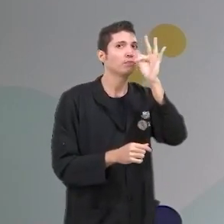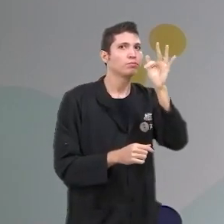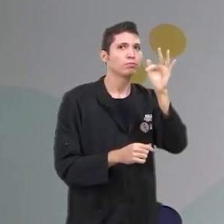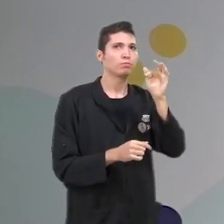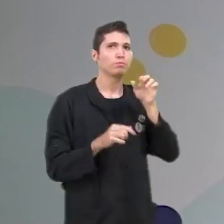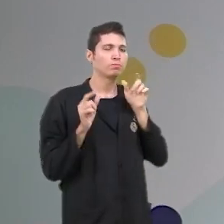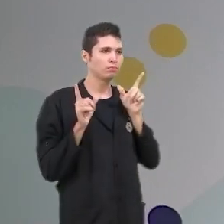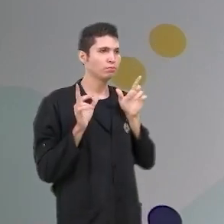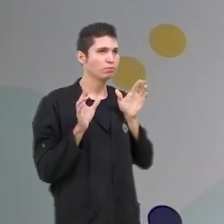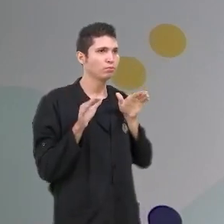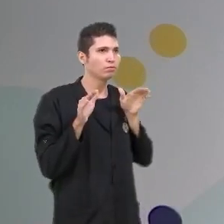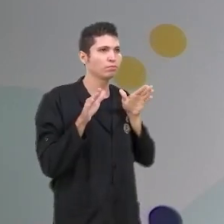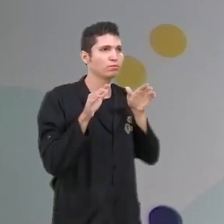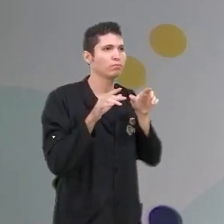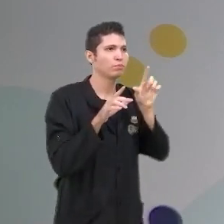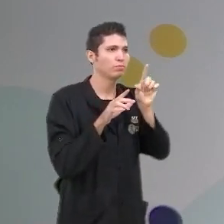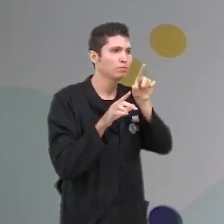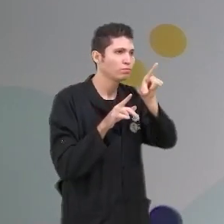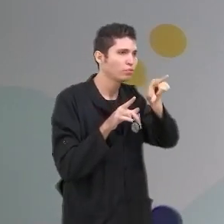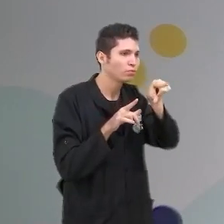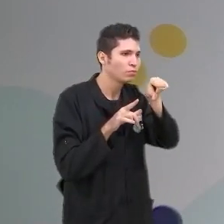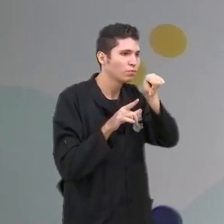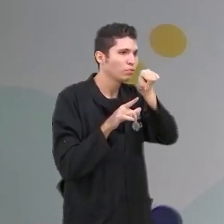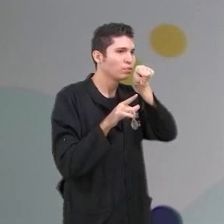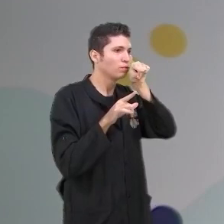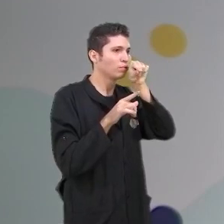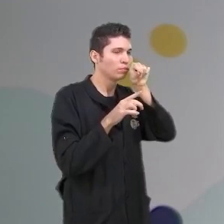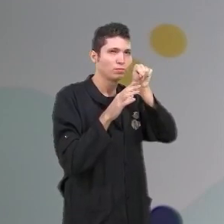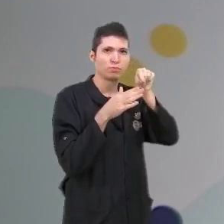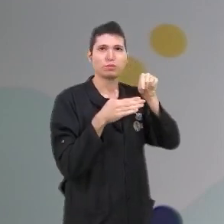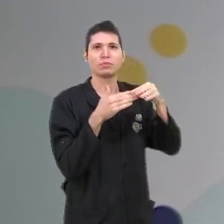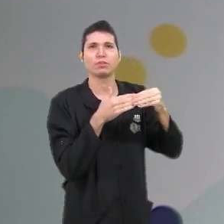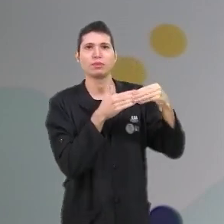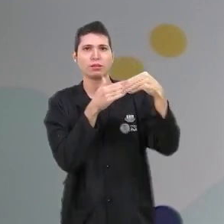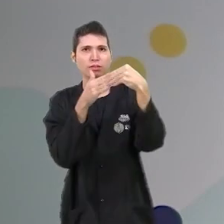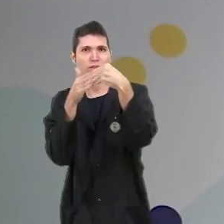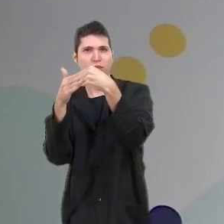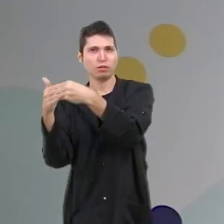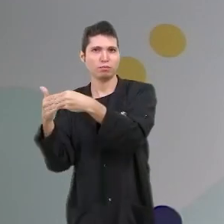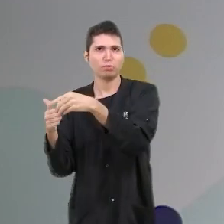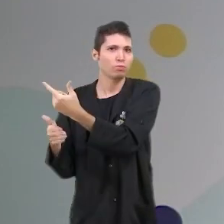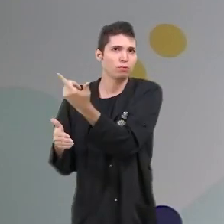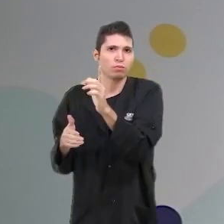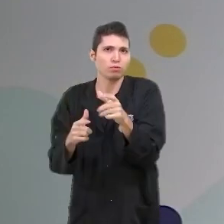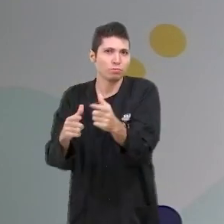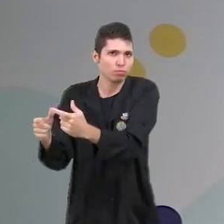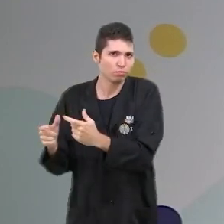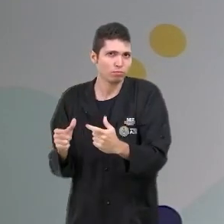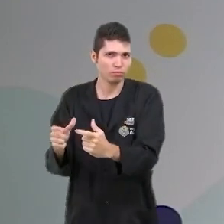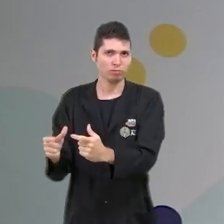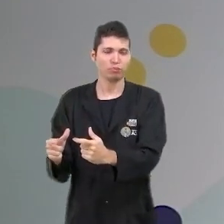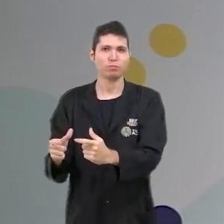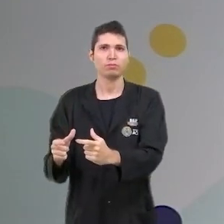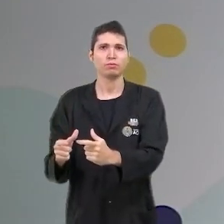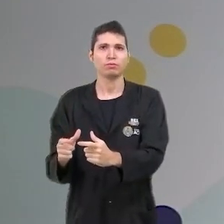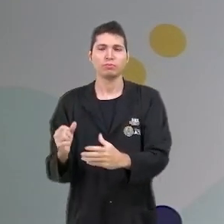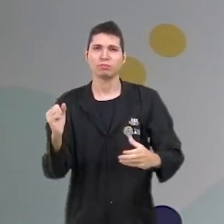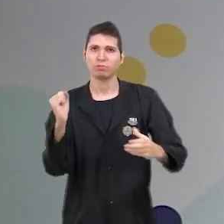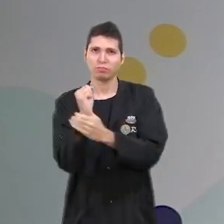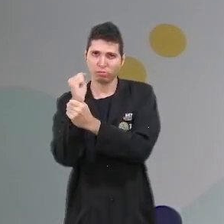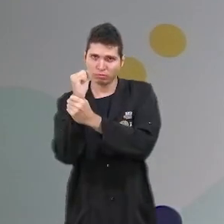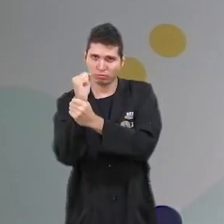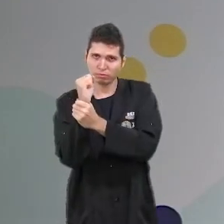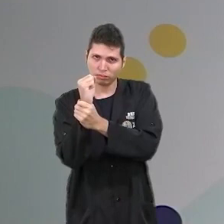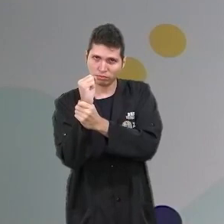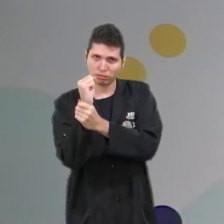outro parque e leva esse pólen para a flor. Isso aí garante biodiversidade. Isso aí garante a existência